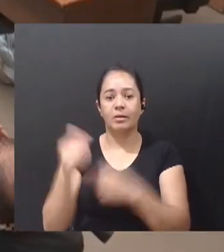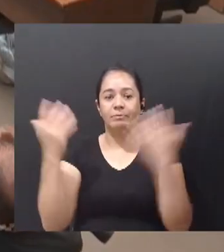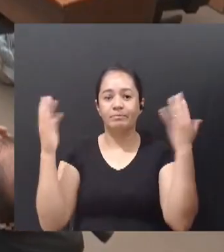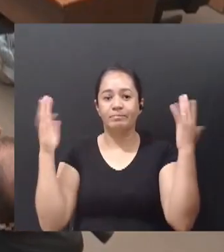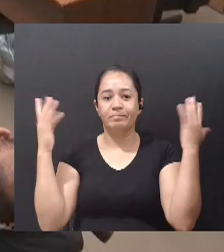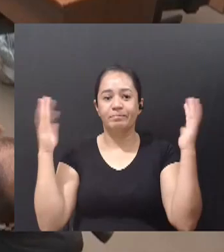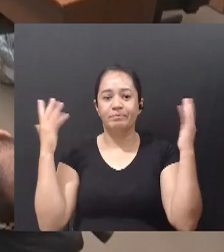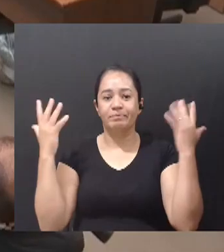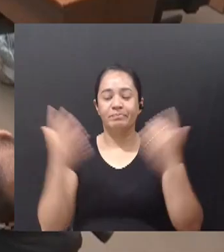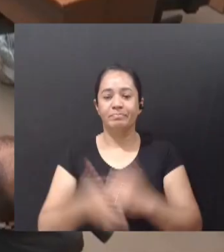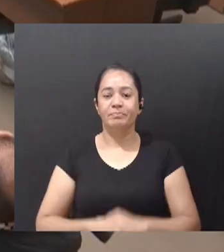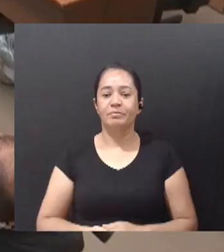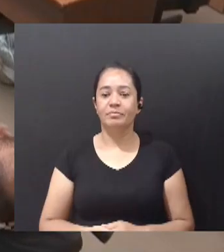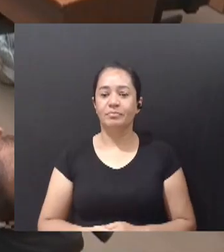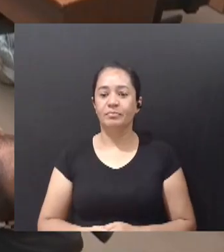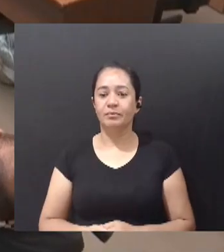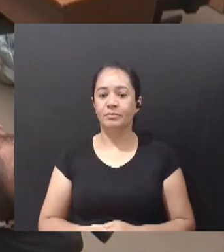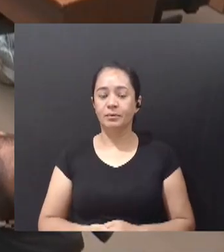Acho que eu não tinha falado, né?